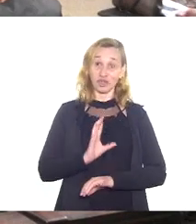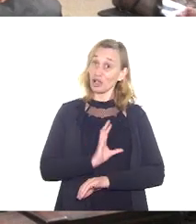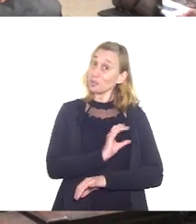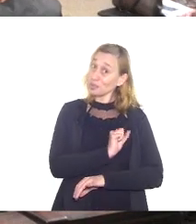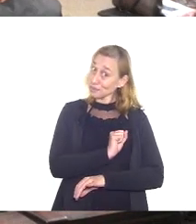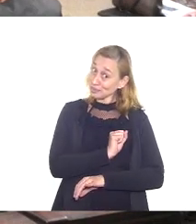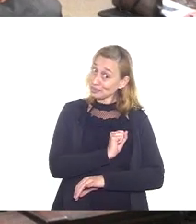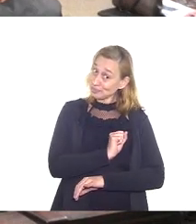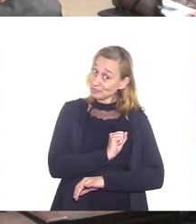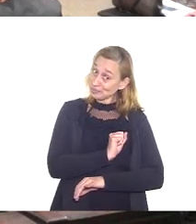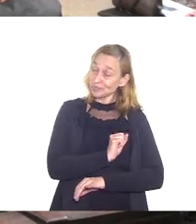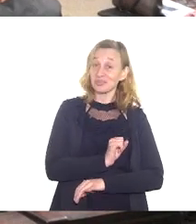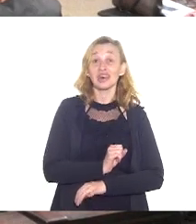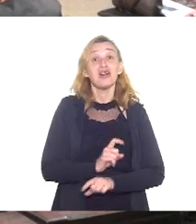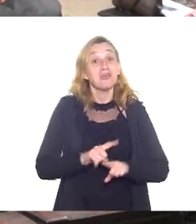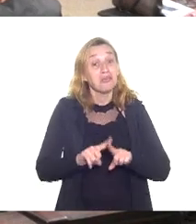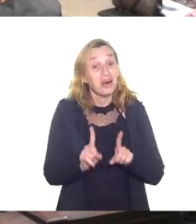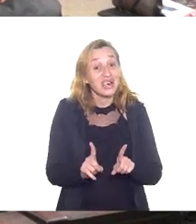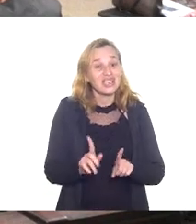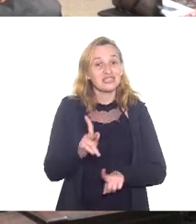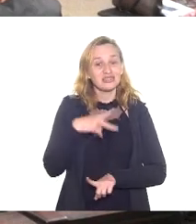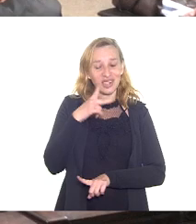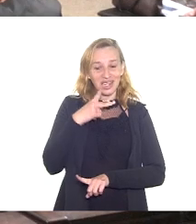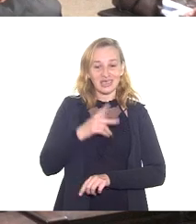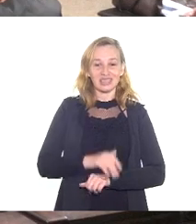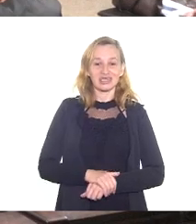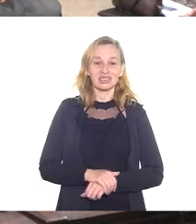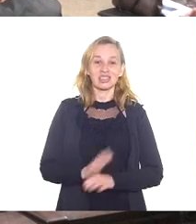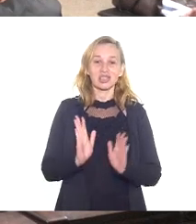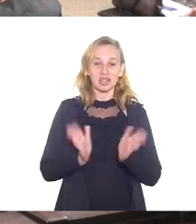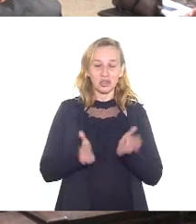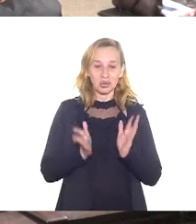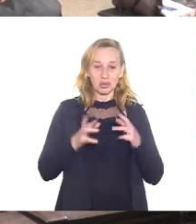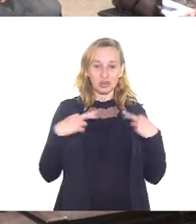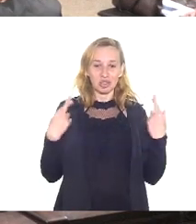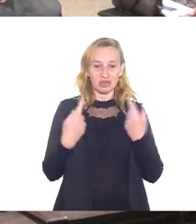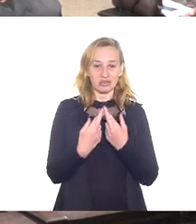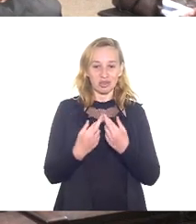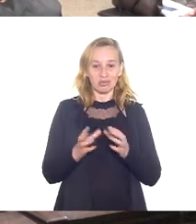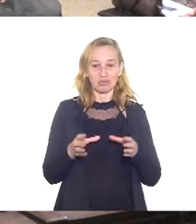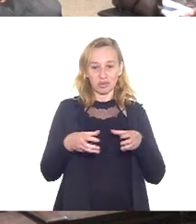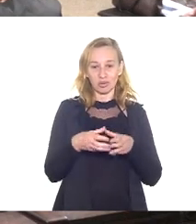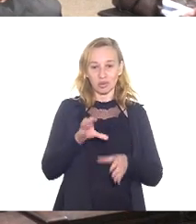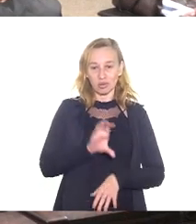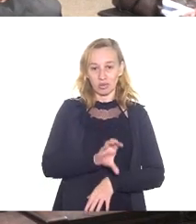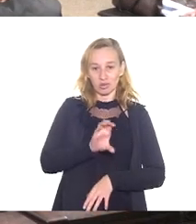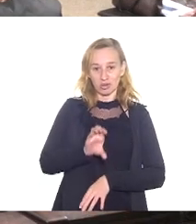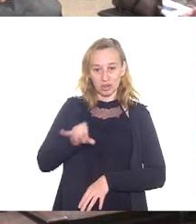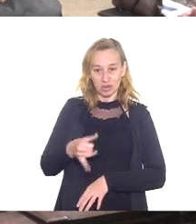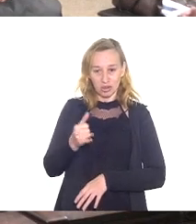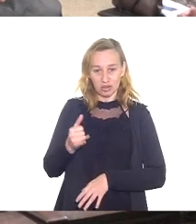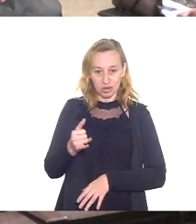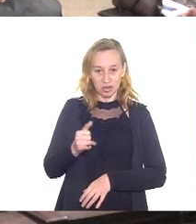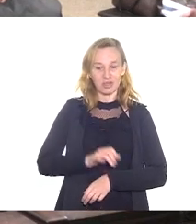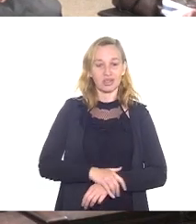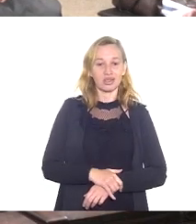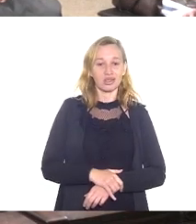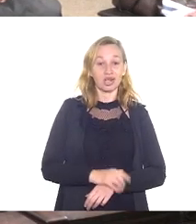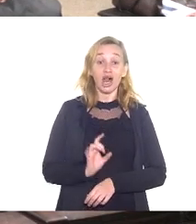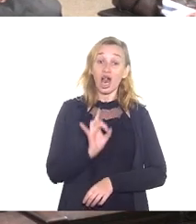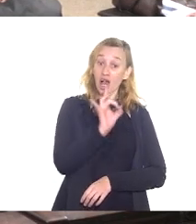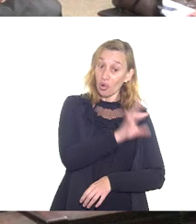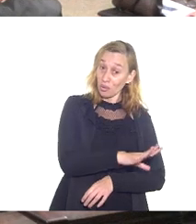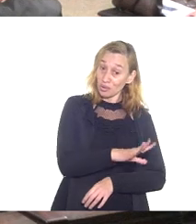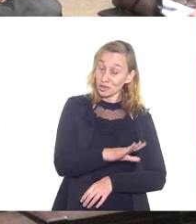Luiz? Mas dizer que a sessão hoje da Comissão de Constituição e Justiça, a última no